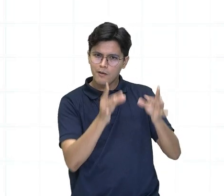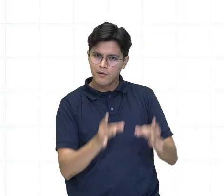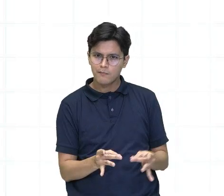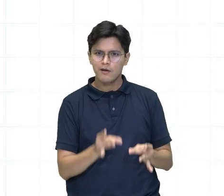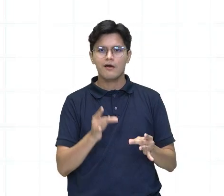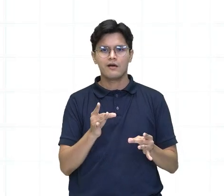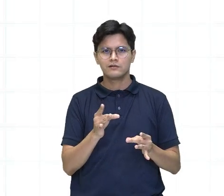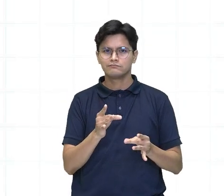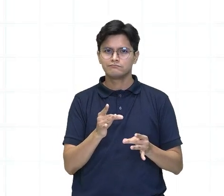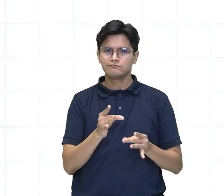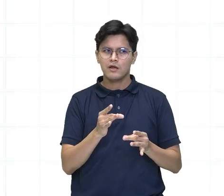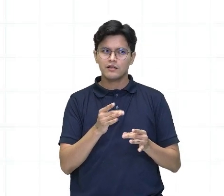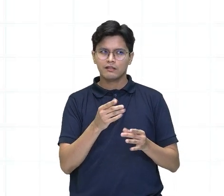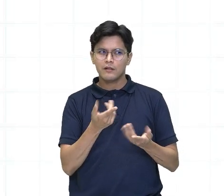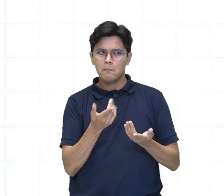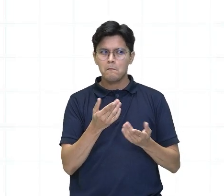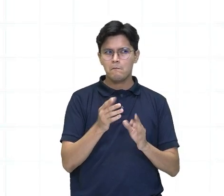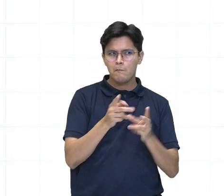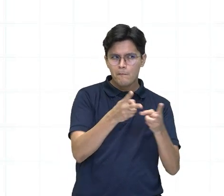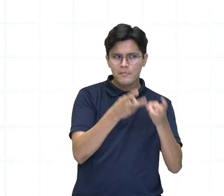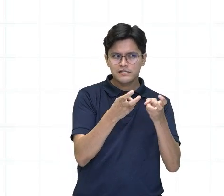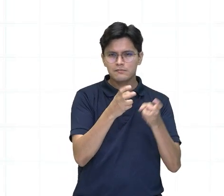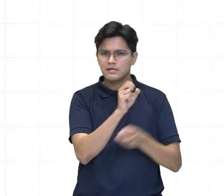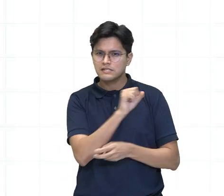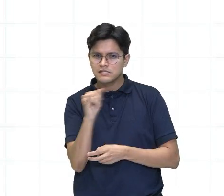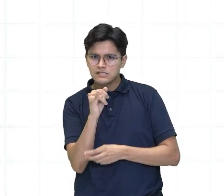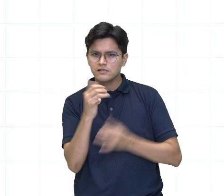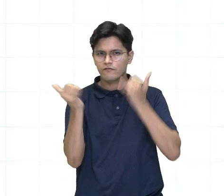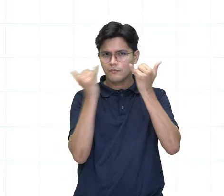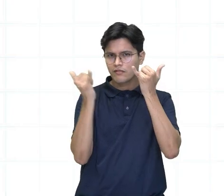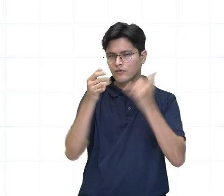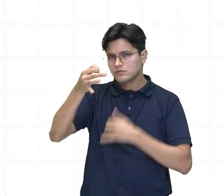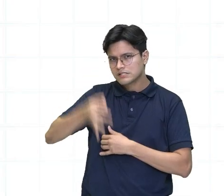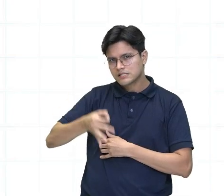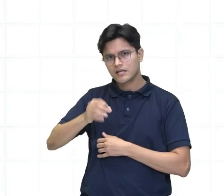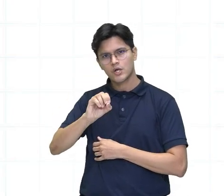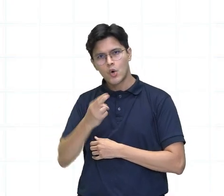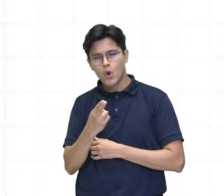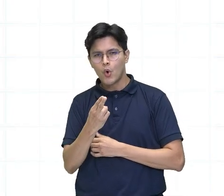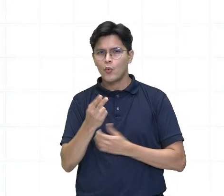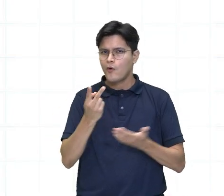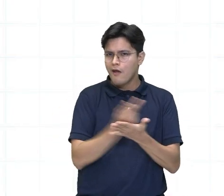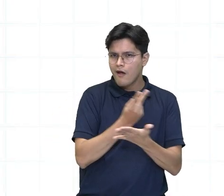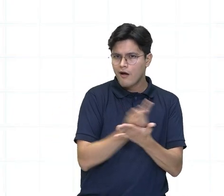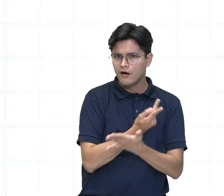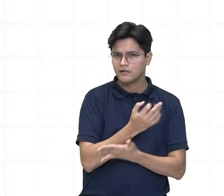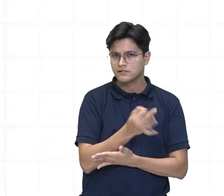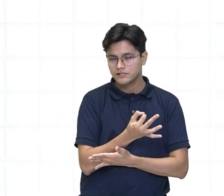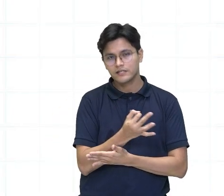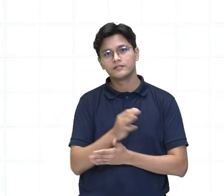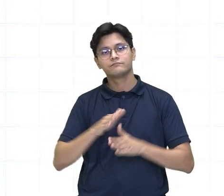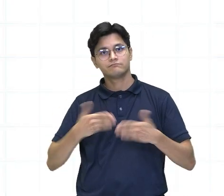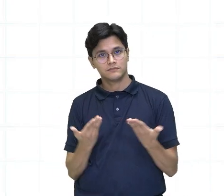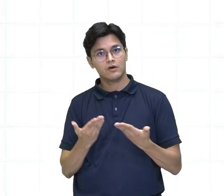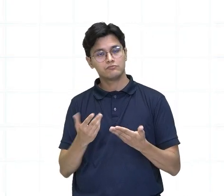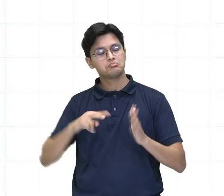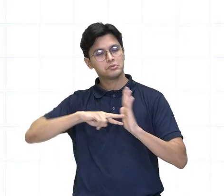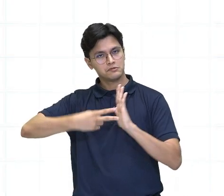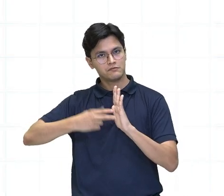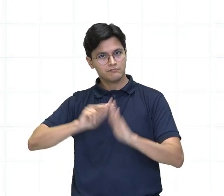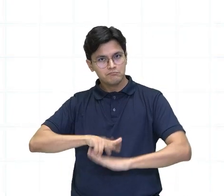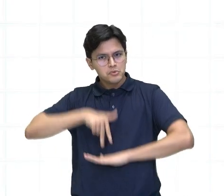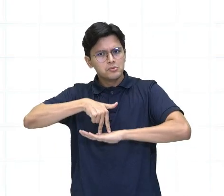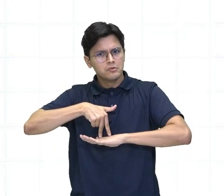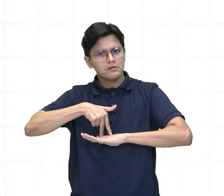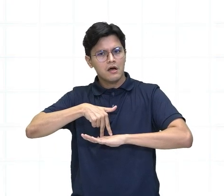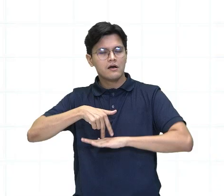daquela informação está ok, se há coerência e relevância. Isso é posicionar-se criticamente também. Então,